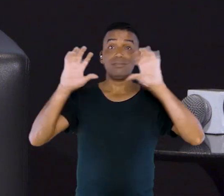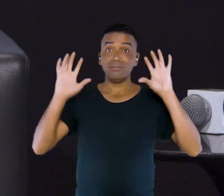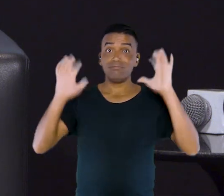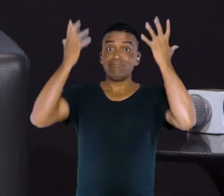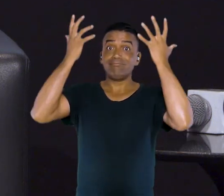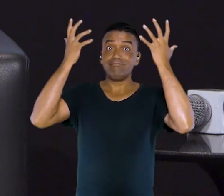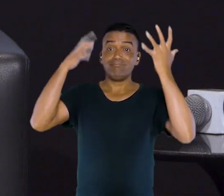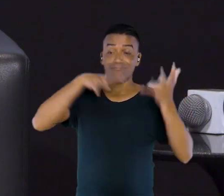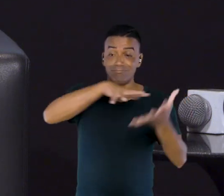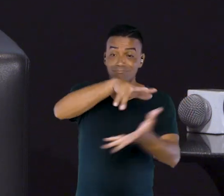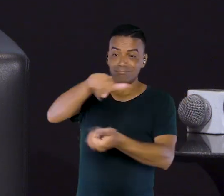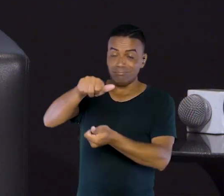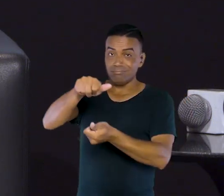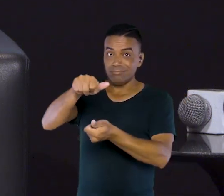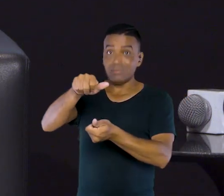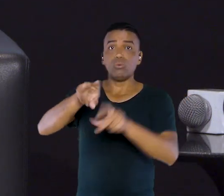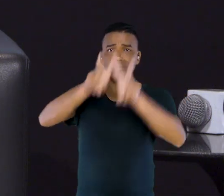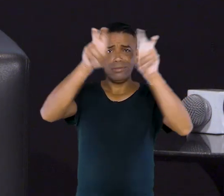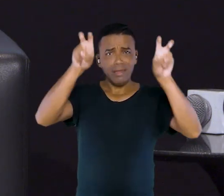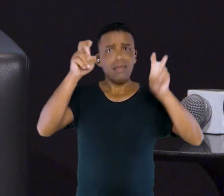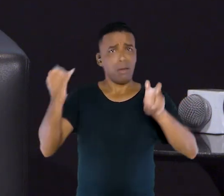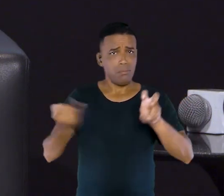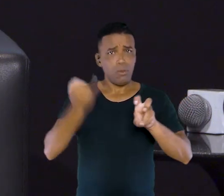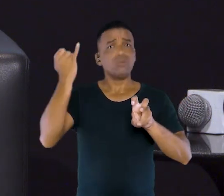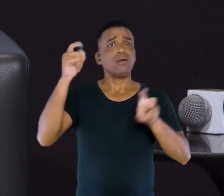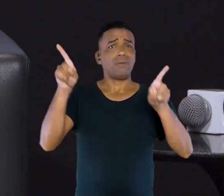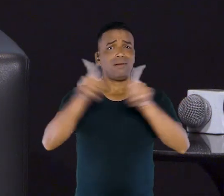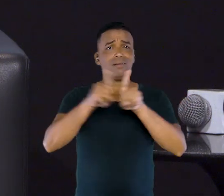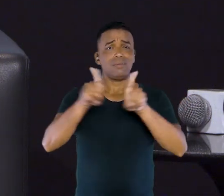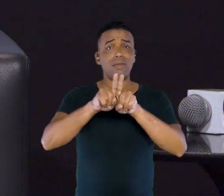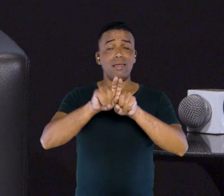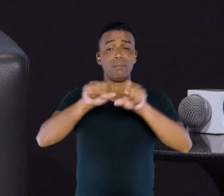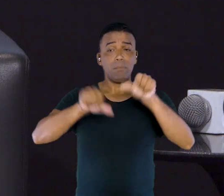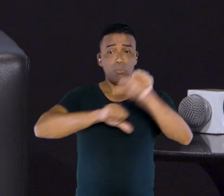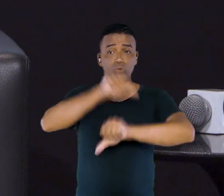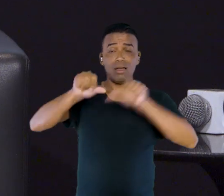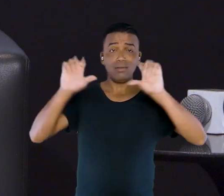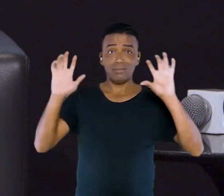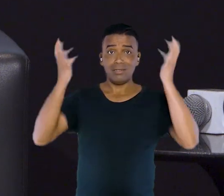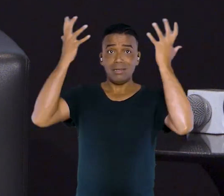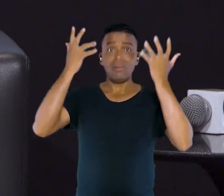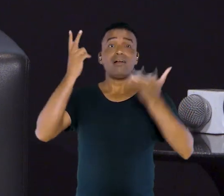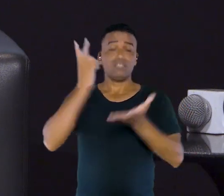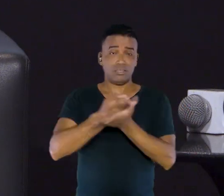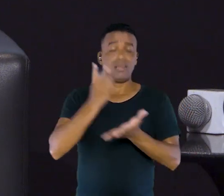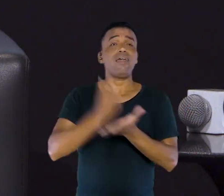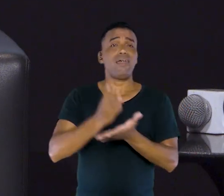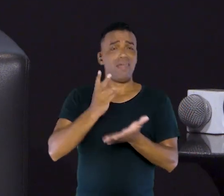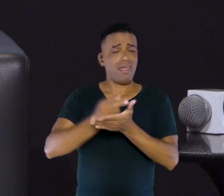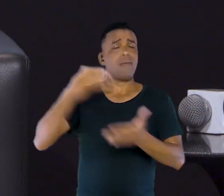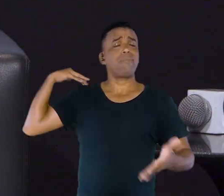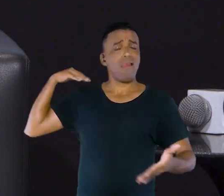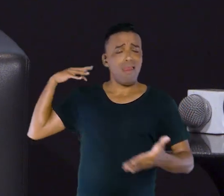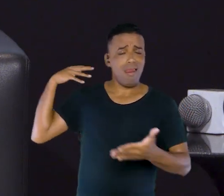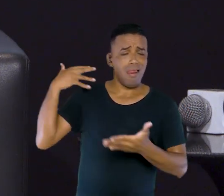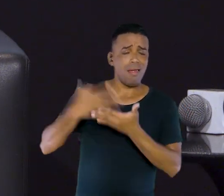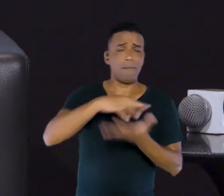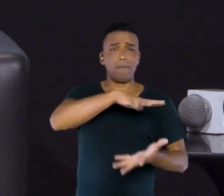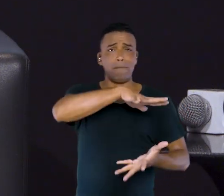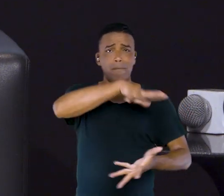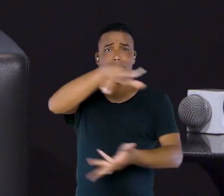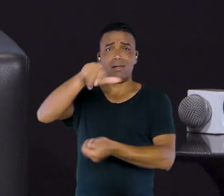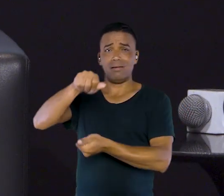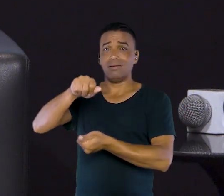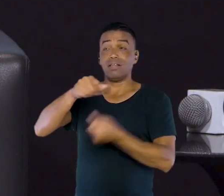tem a sua importância, mas, ao mesmo tempo, mudanças climáticas o planeta sempre teve. Eu acho que a gente não